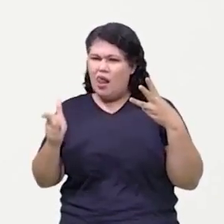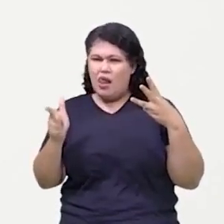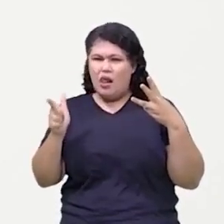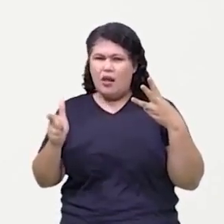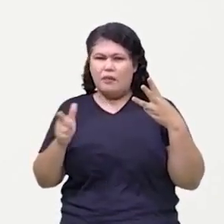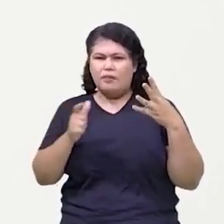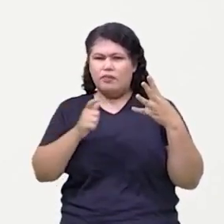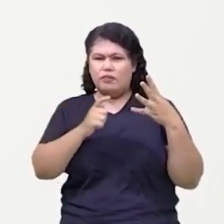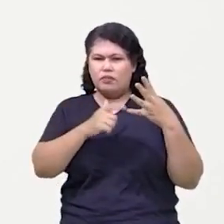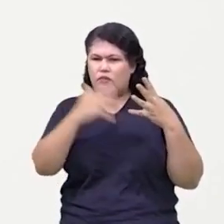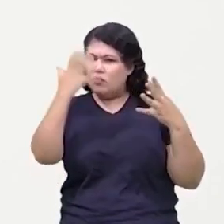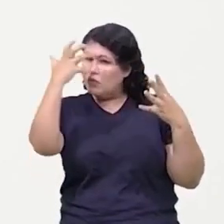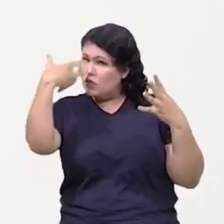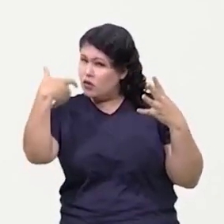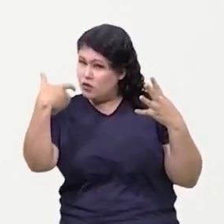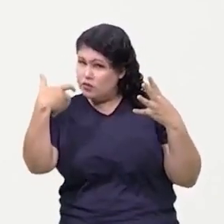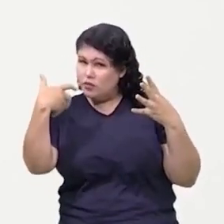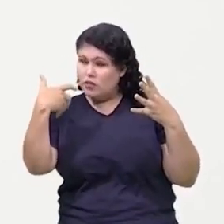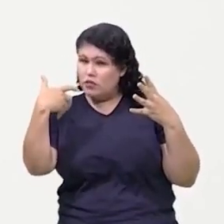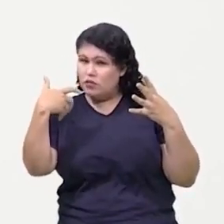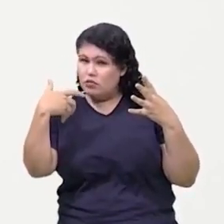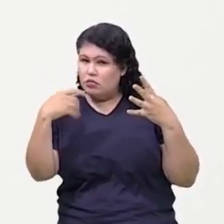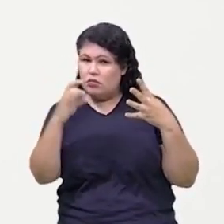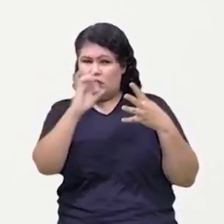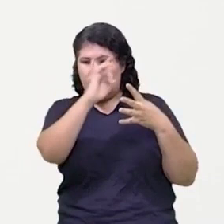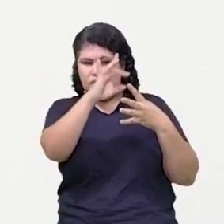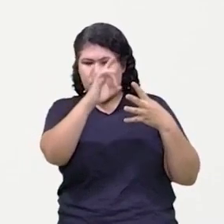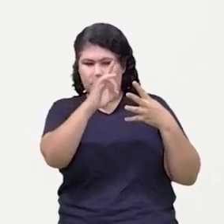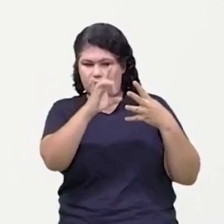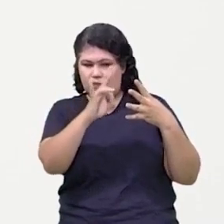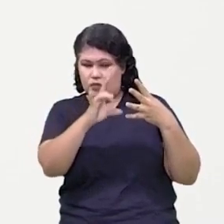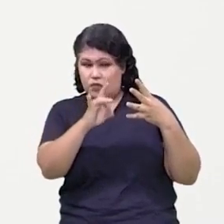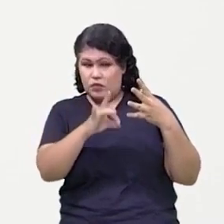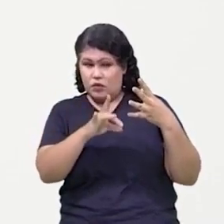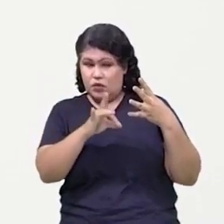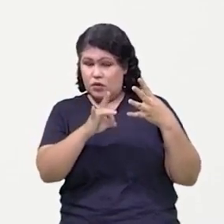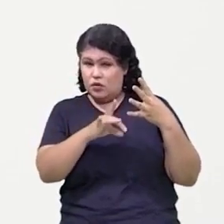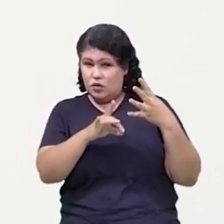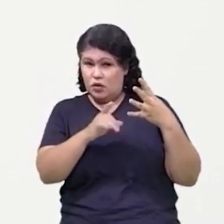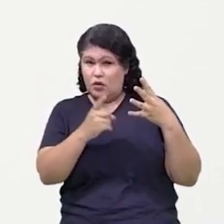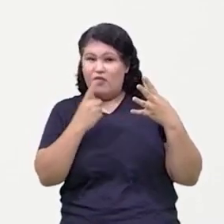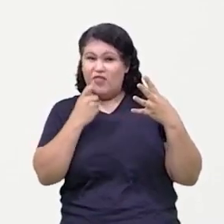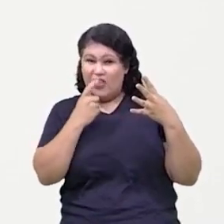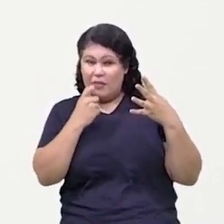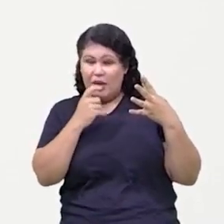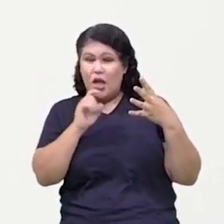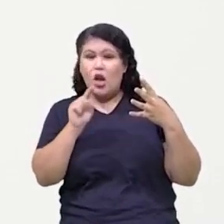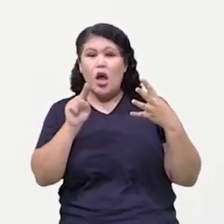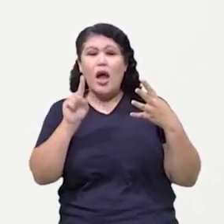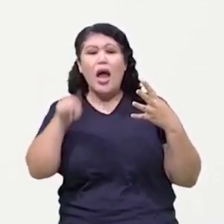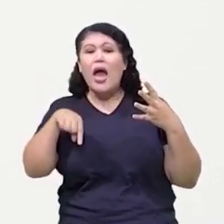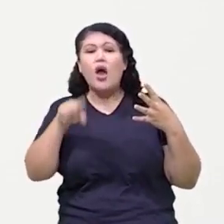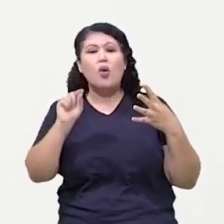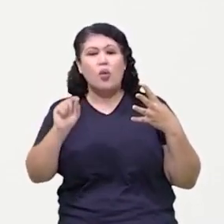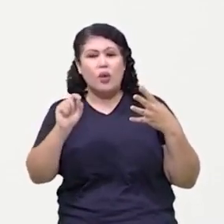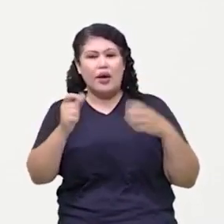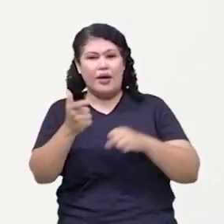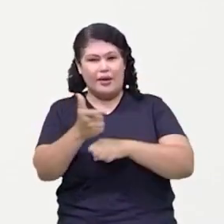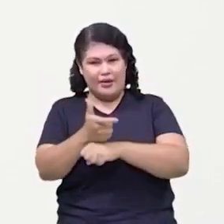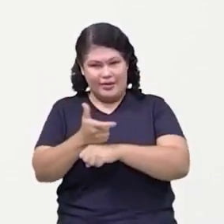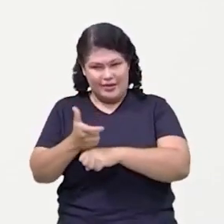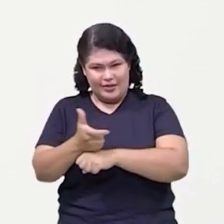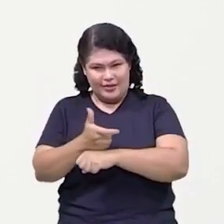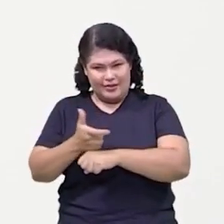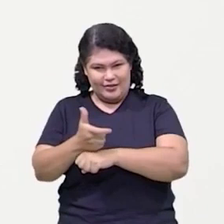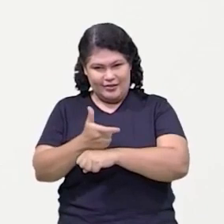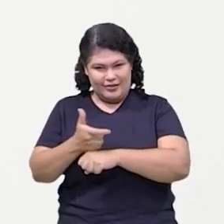irônica e antipática. Essa função sintática que eu estou falando para vocês está